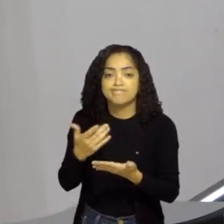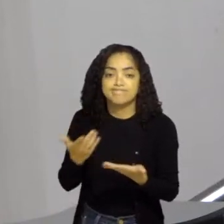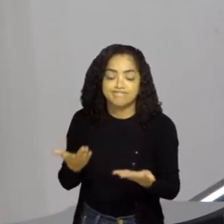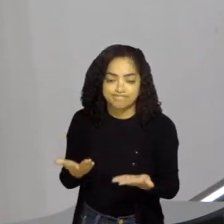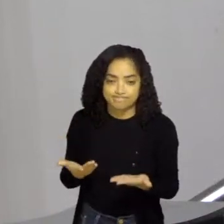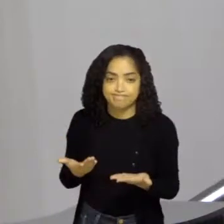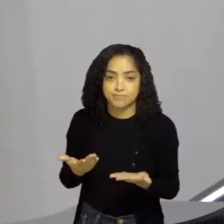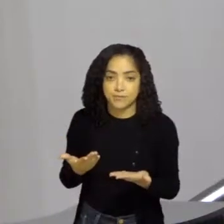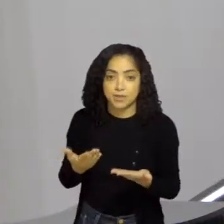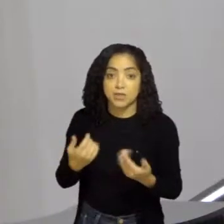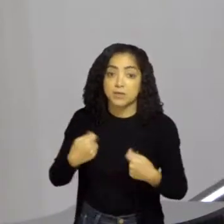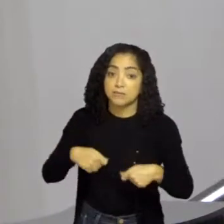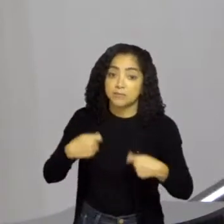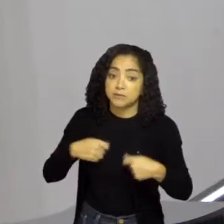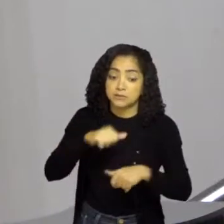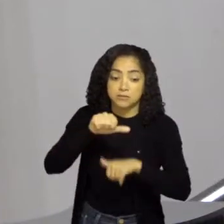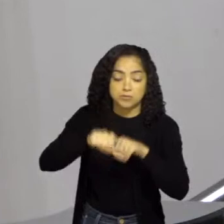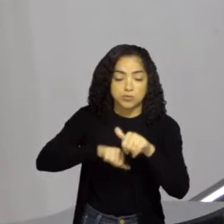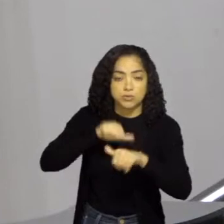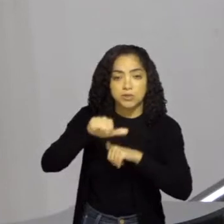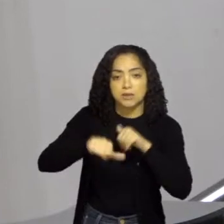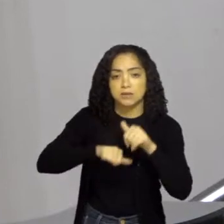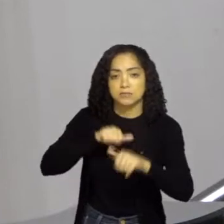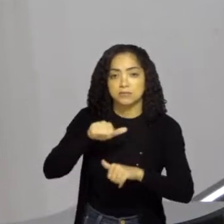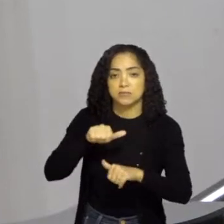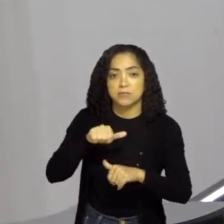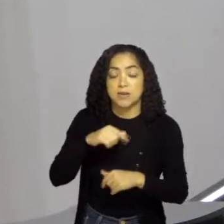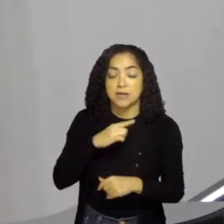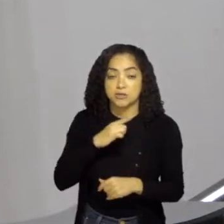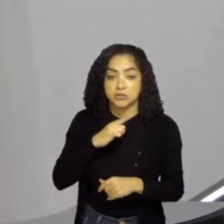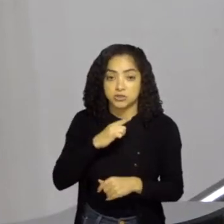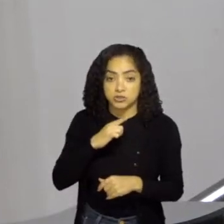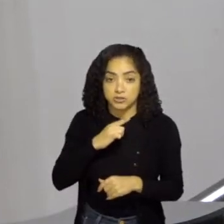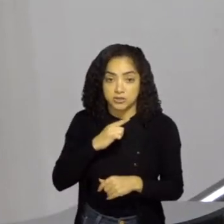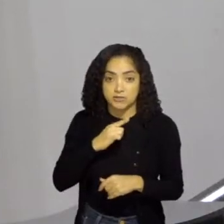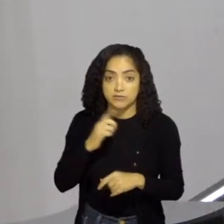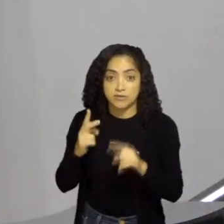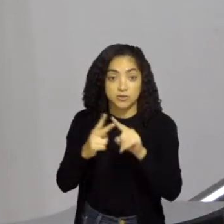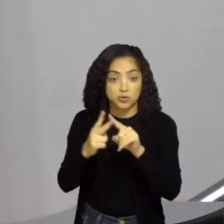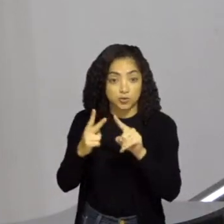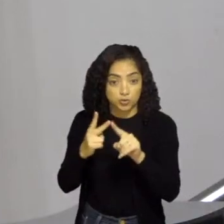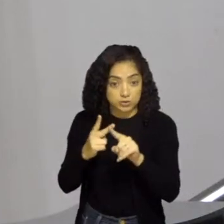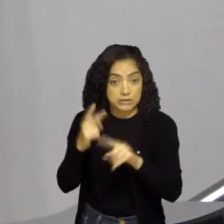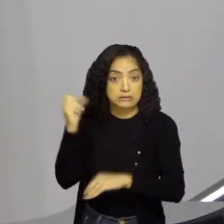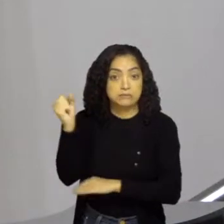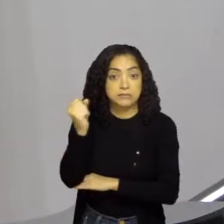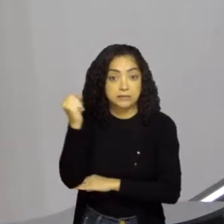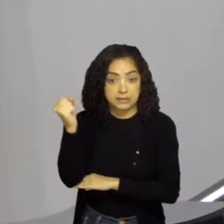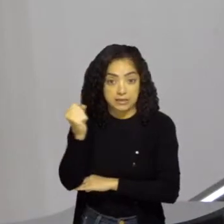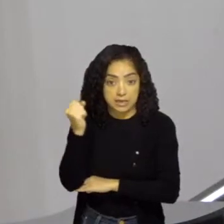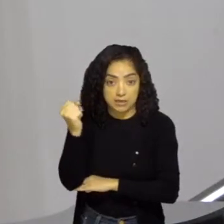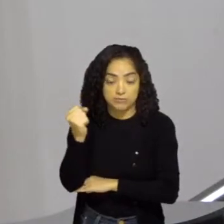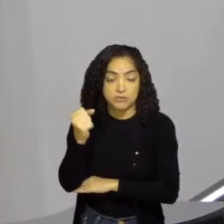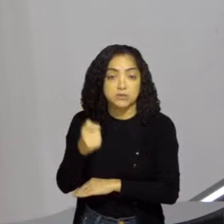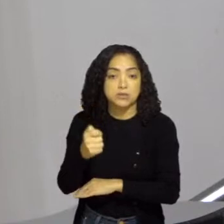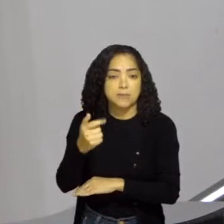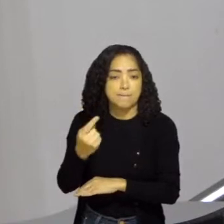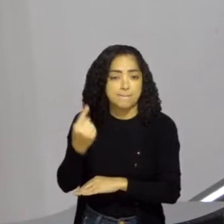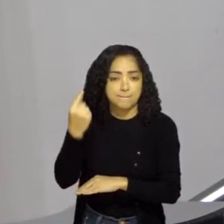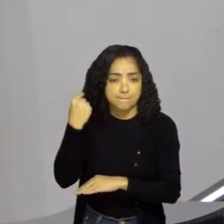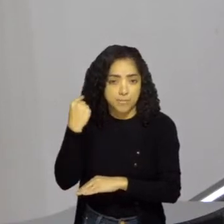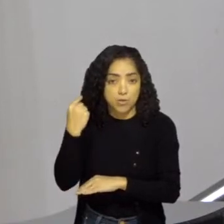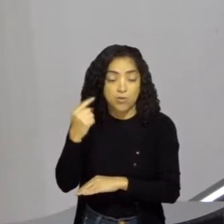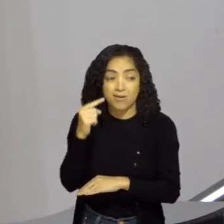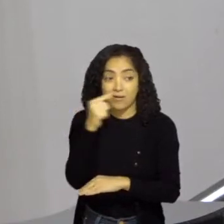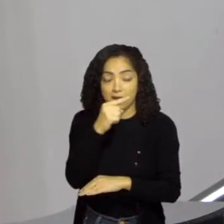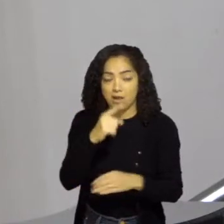tem que ser mudada. Nós tivemos dois casos graves recentes, um em